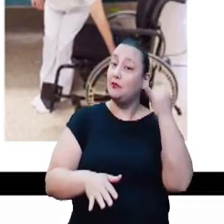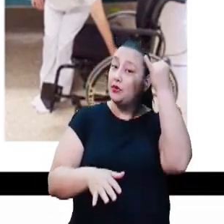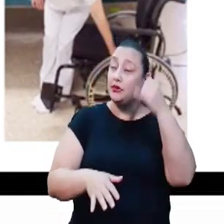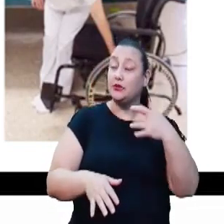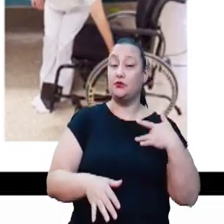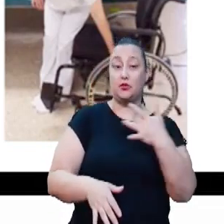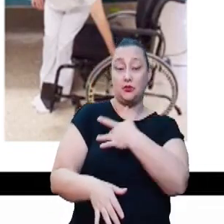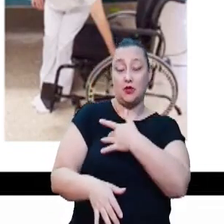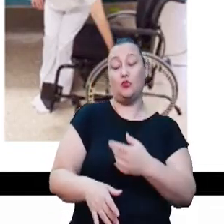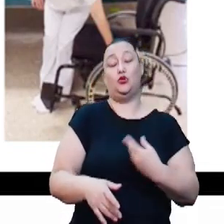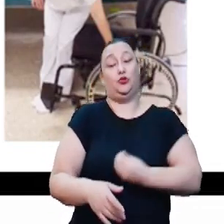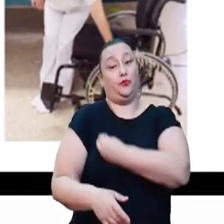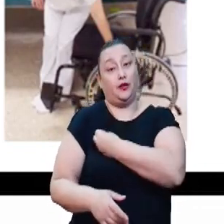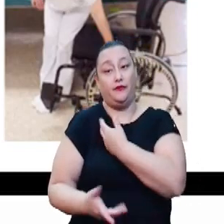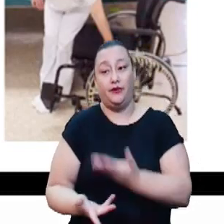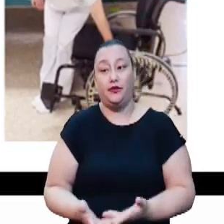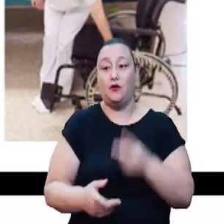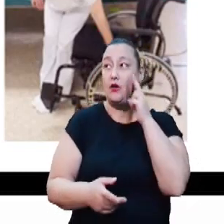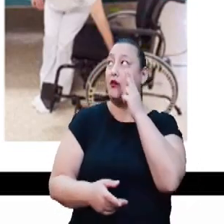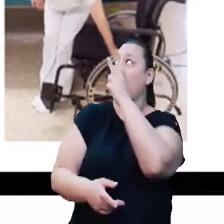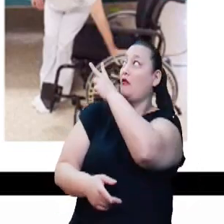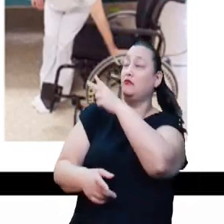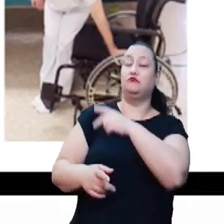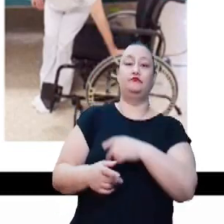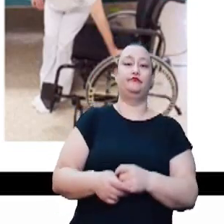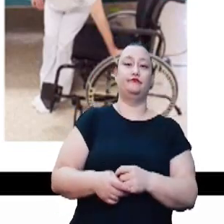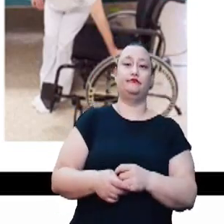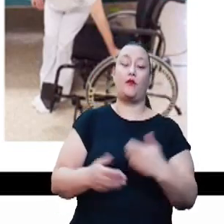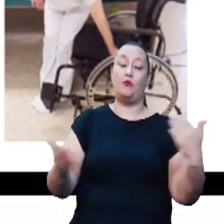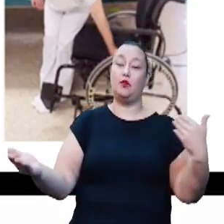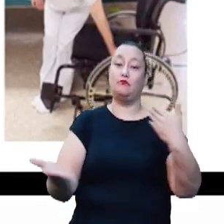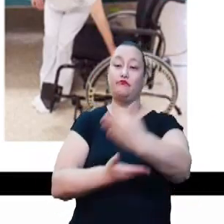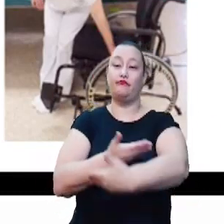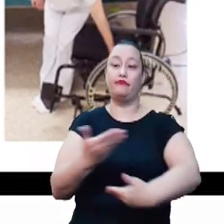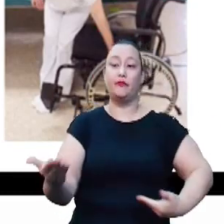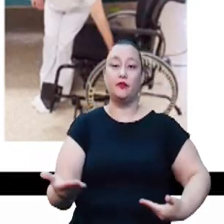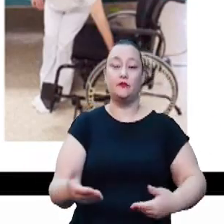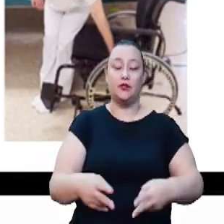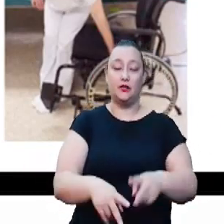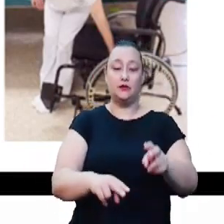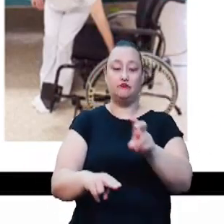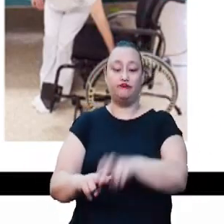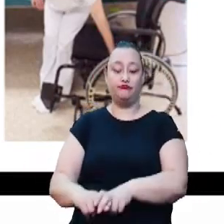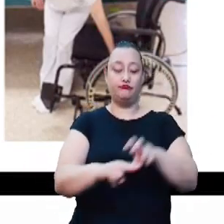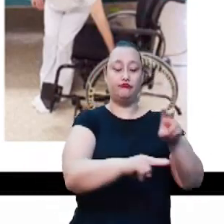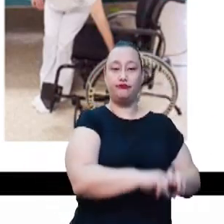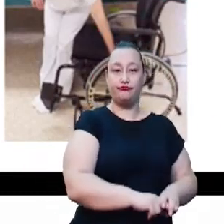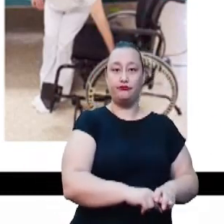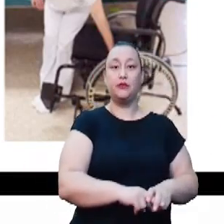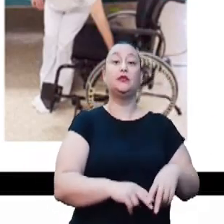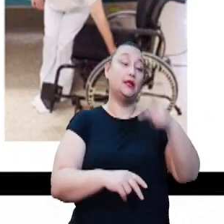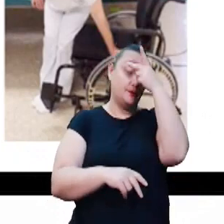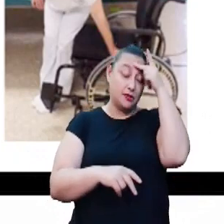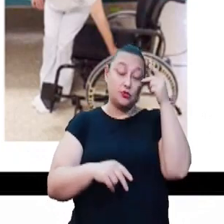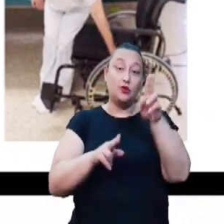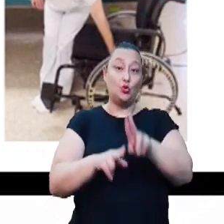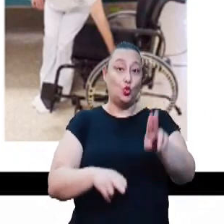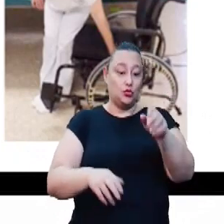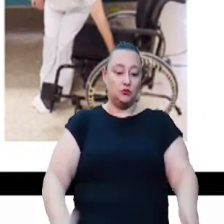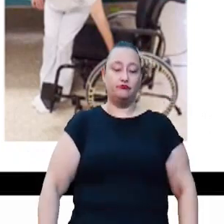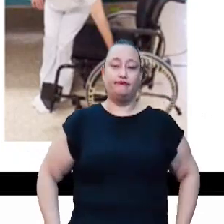para o paciente. Eu coloquei aqui nessa figura, por exemplo, uma transferência para uma cadeira de rodas. Então, quem usa cadeira de rodas,